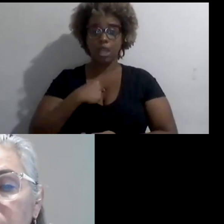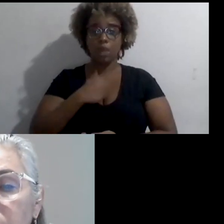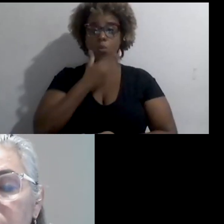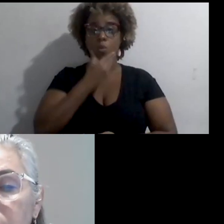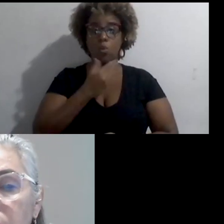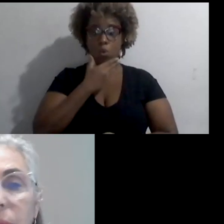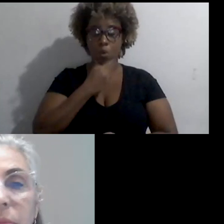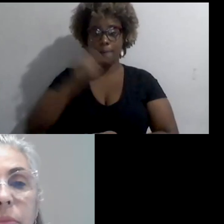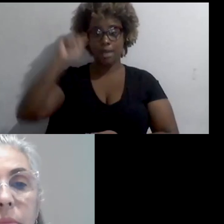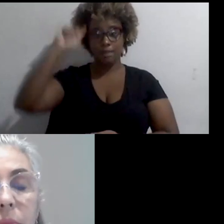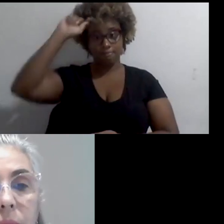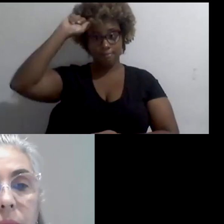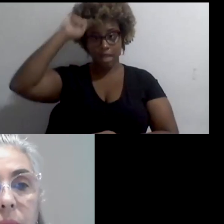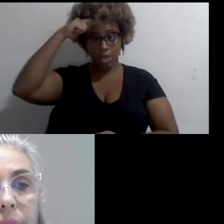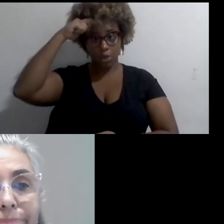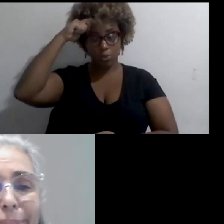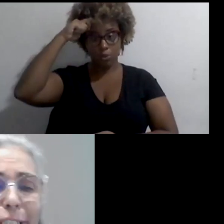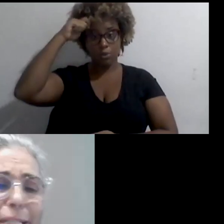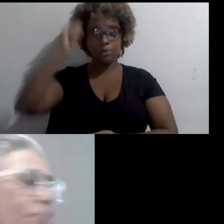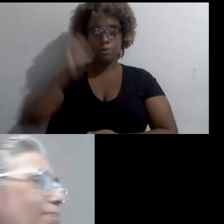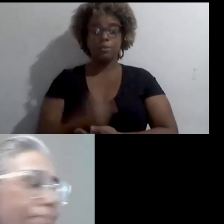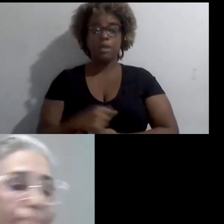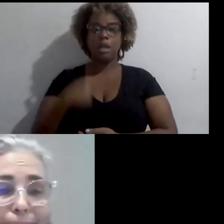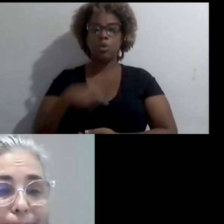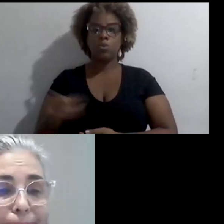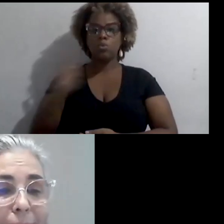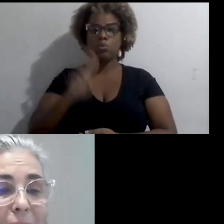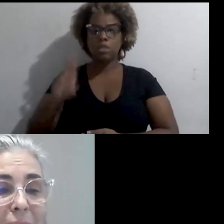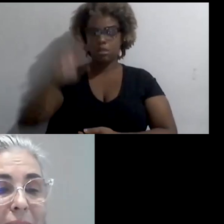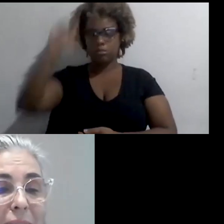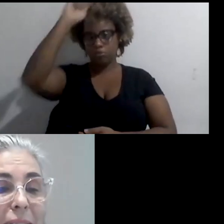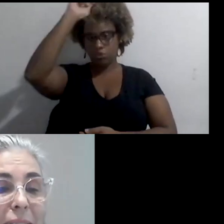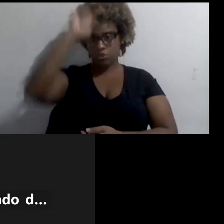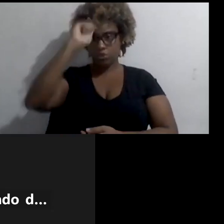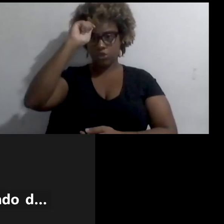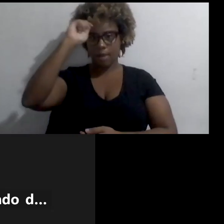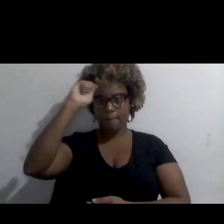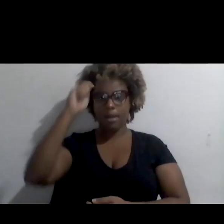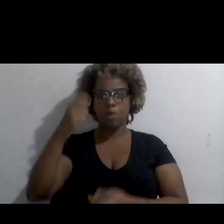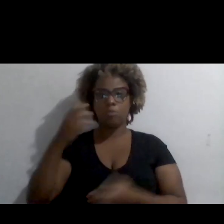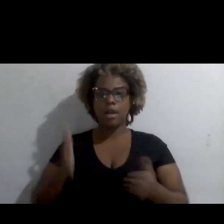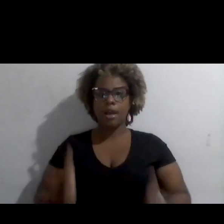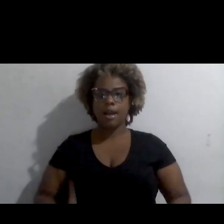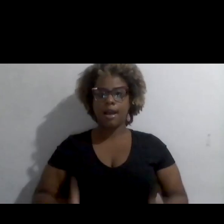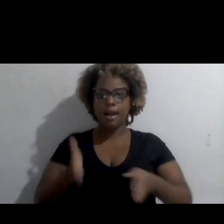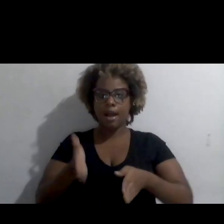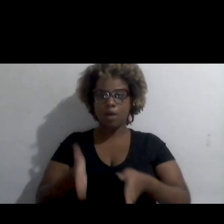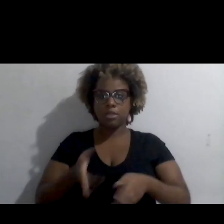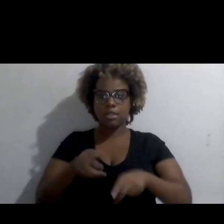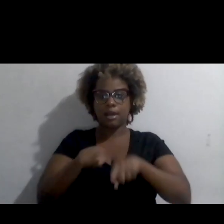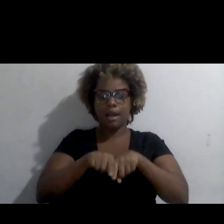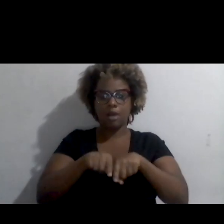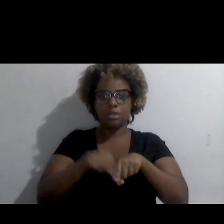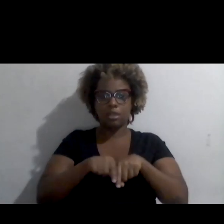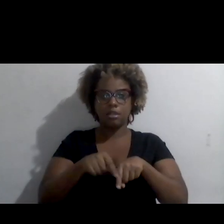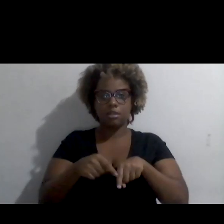pele não retinta, e estou usando uma boina, uma calça de tecido estampado, um sapato marrom, uma camisa